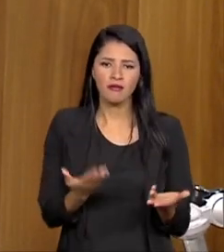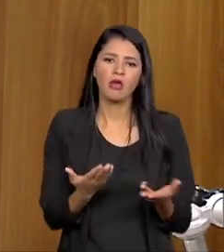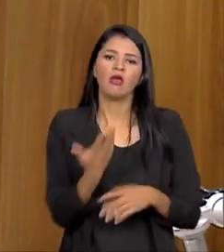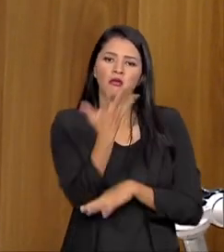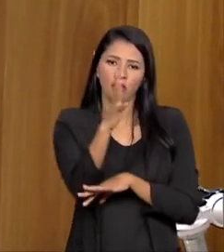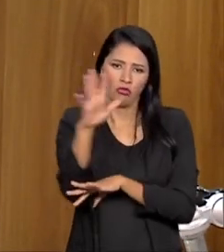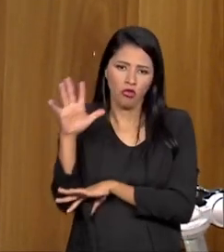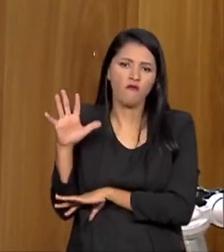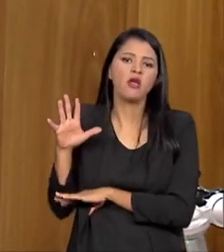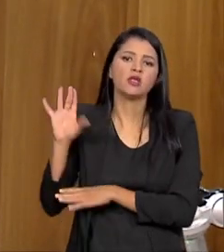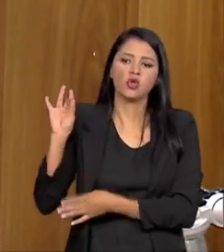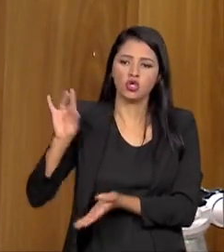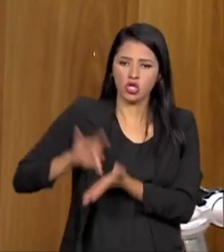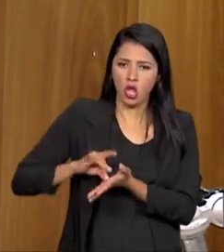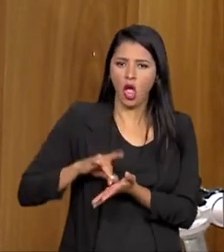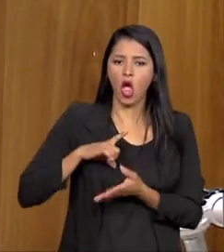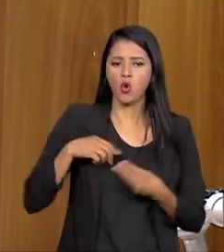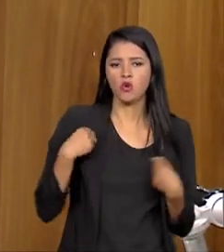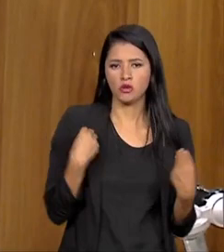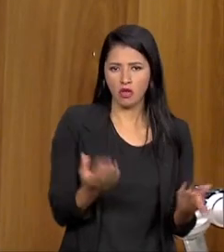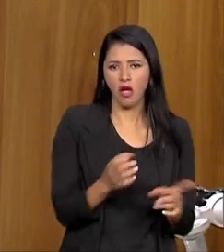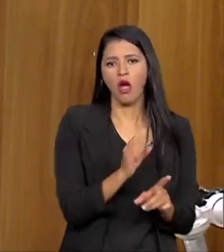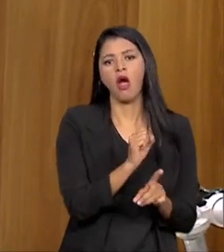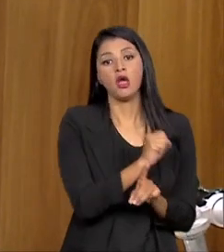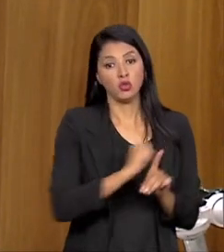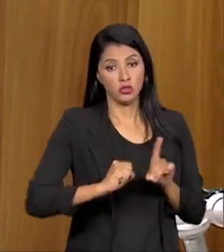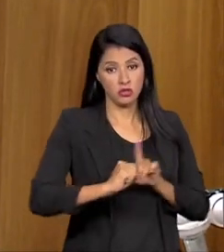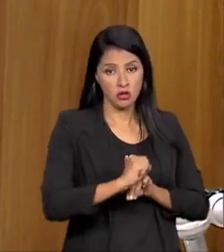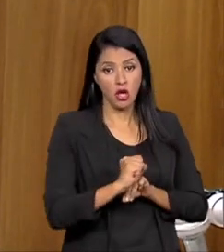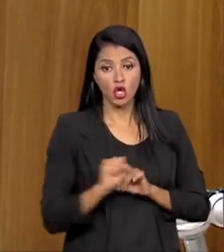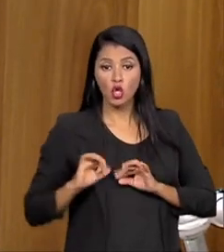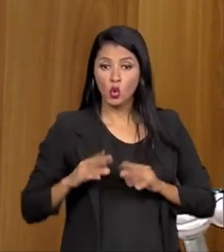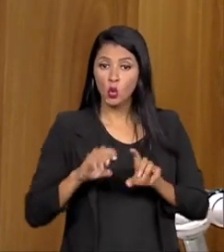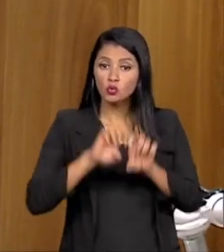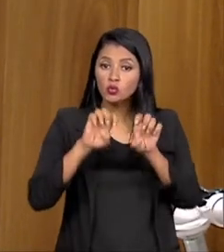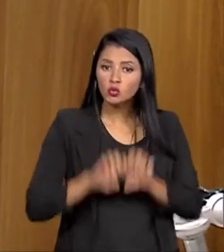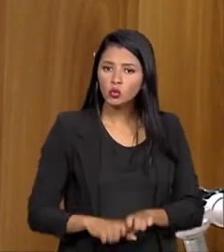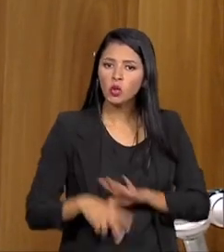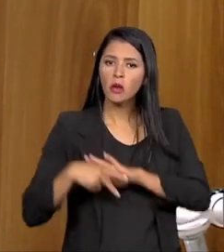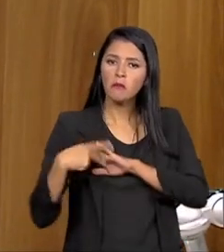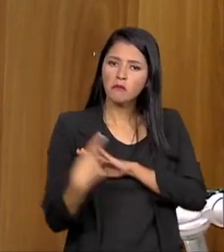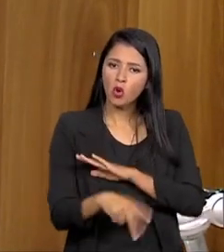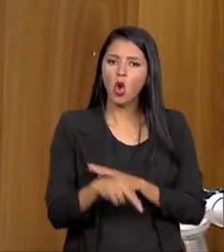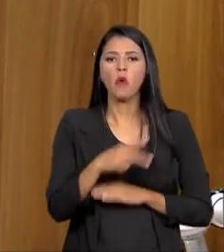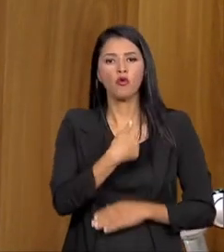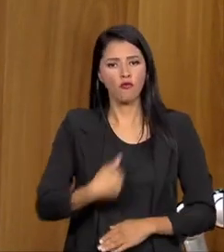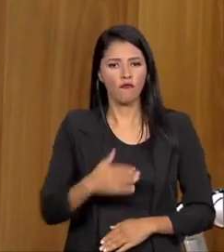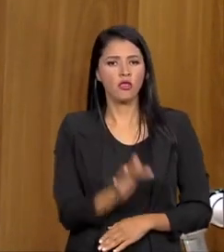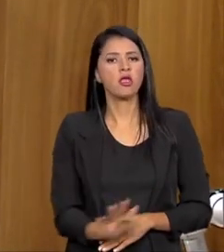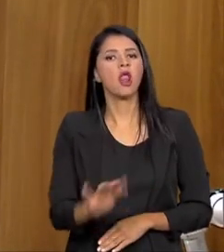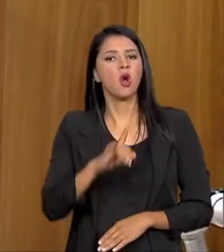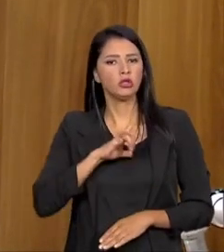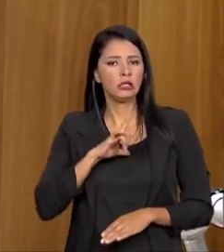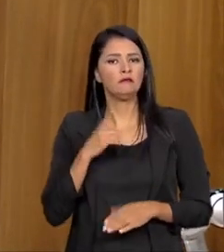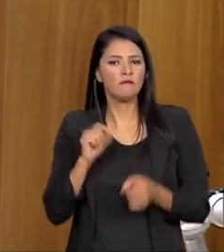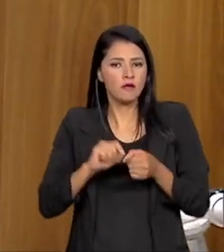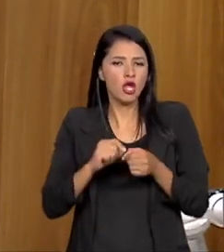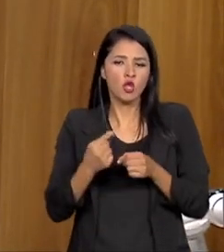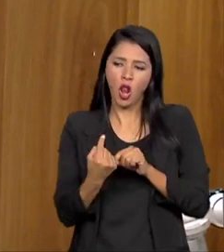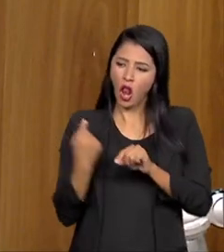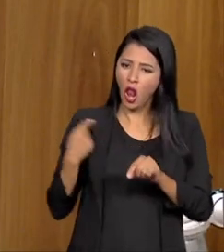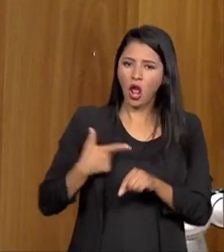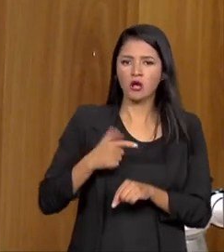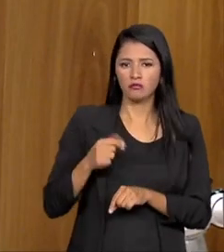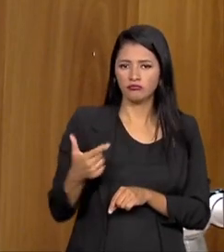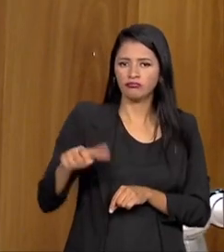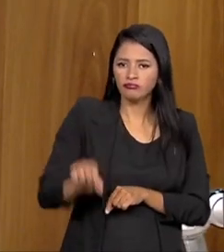floresta Nativa oferece a sociedade e toda essa estrutura que o governo federal vem desenhando desde 2019 foi reconhecido por esses